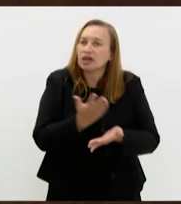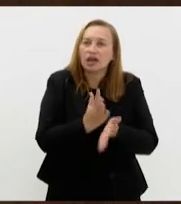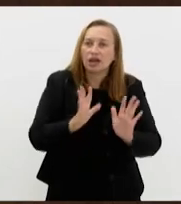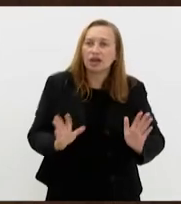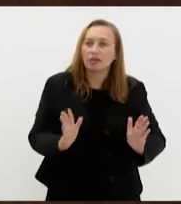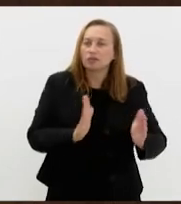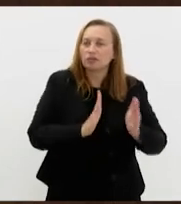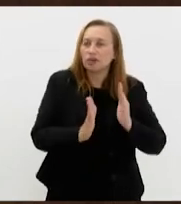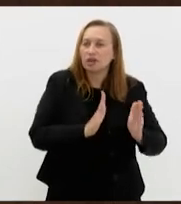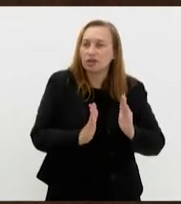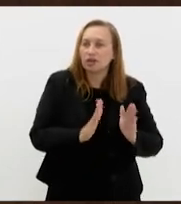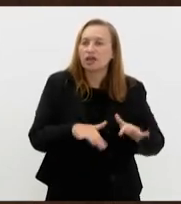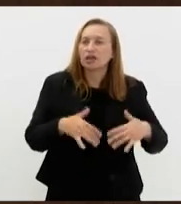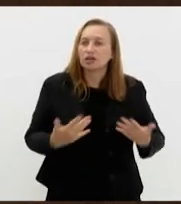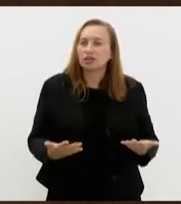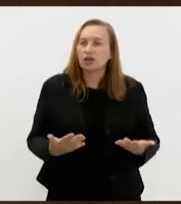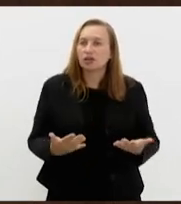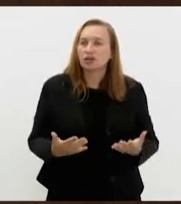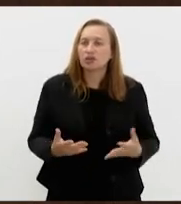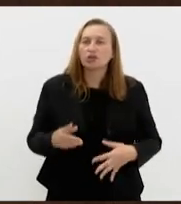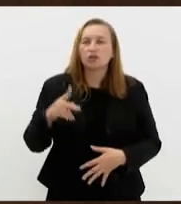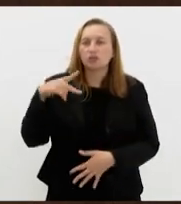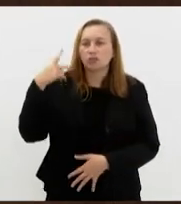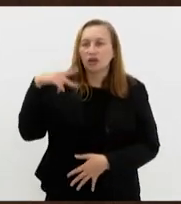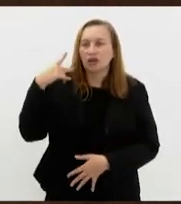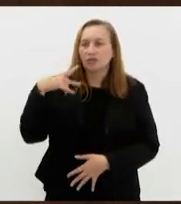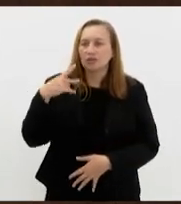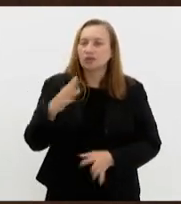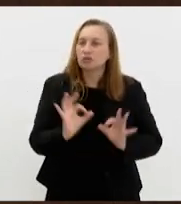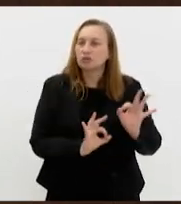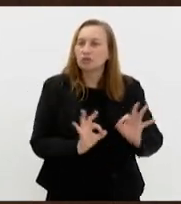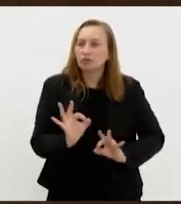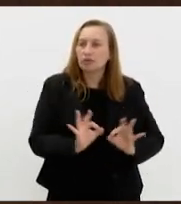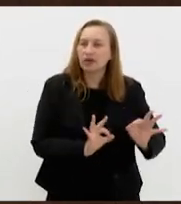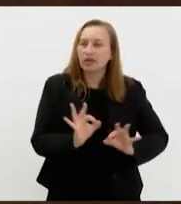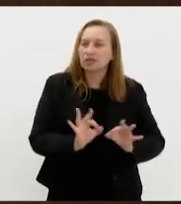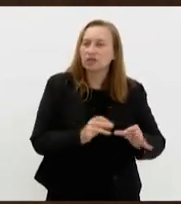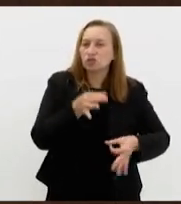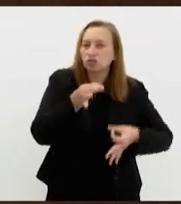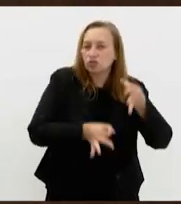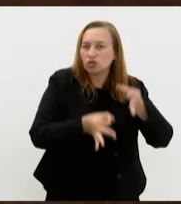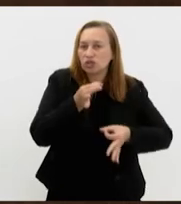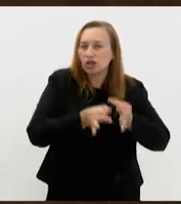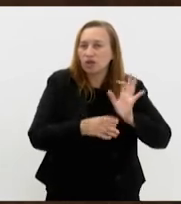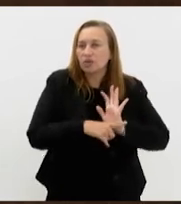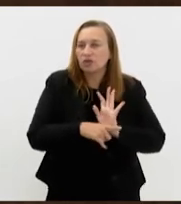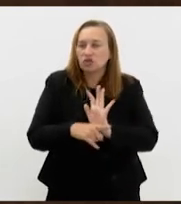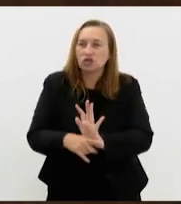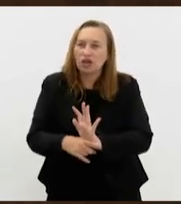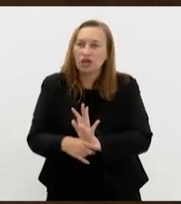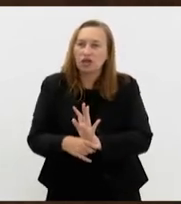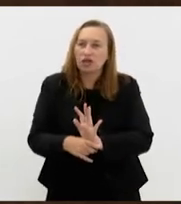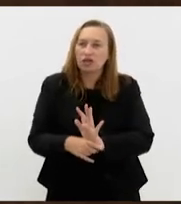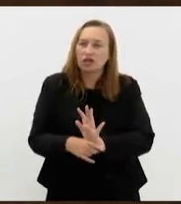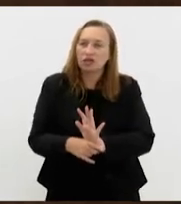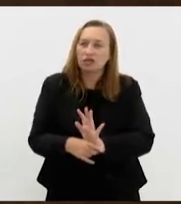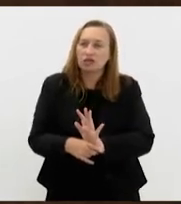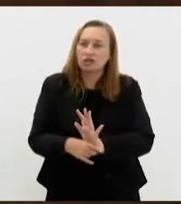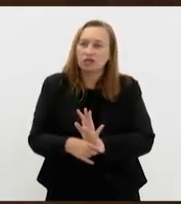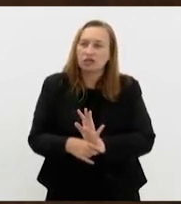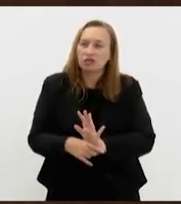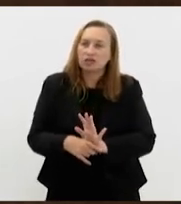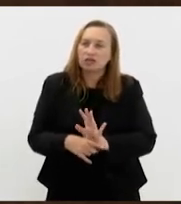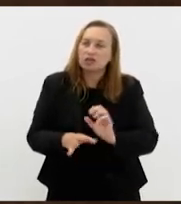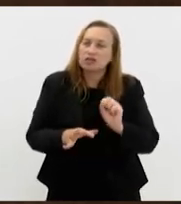de barreira, ou seja, o Parlamento Fluminense, com todo o arcabouço jurídico para facilitar a vida, na verdade não é facilitar, para dar